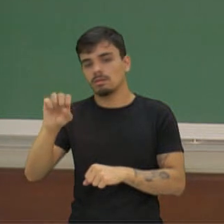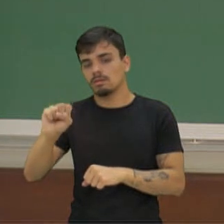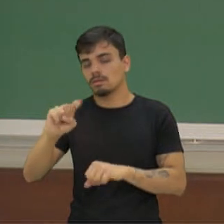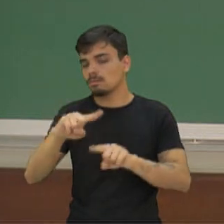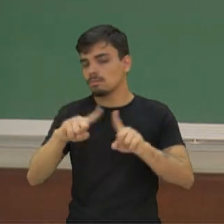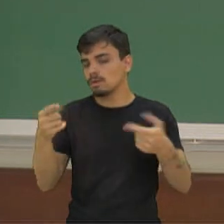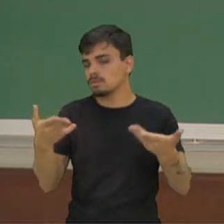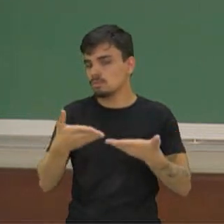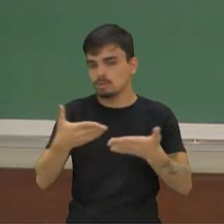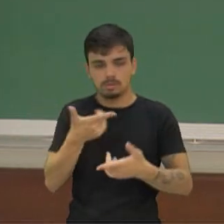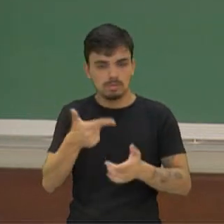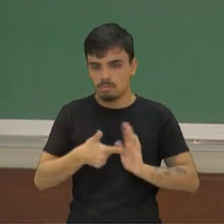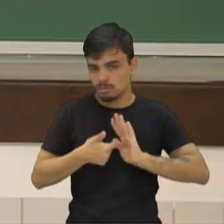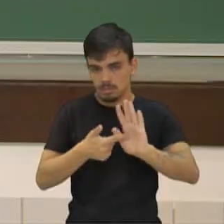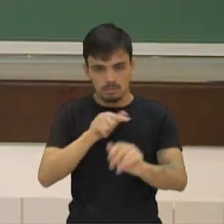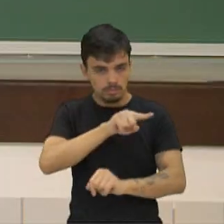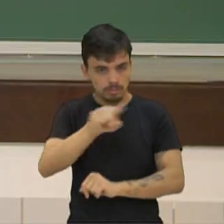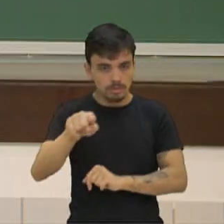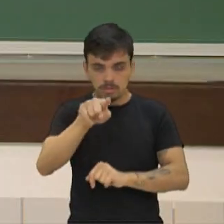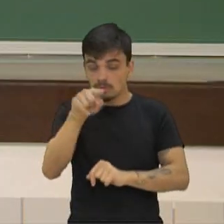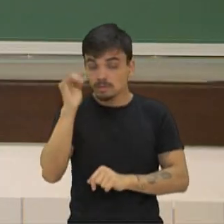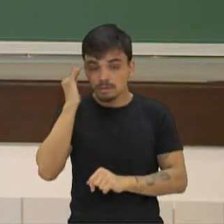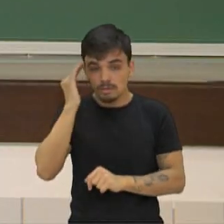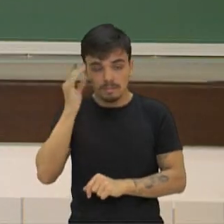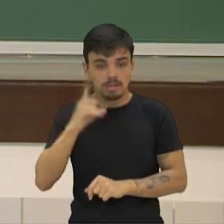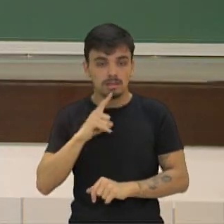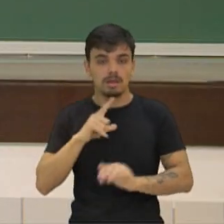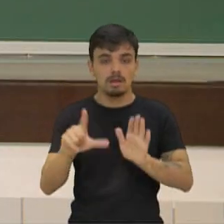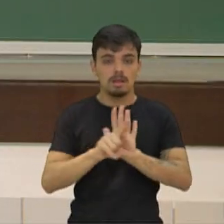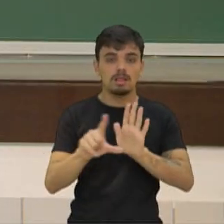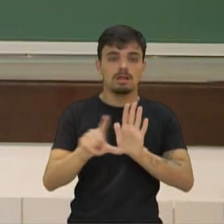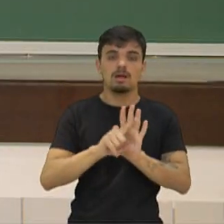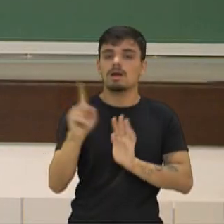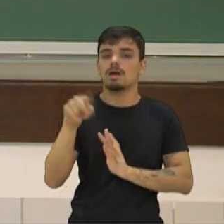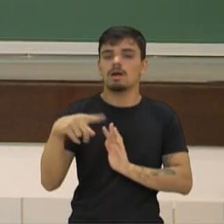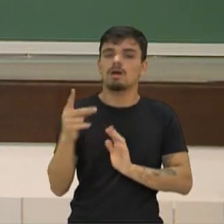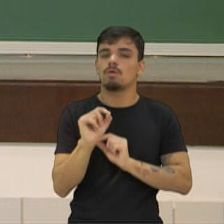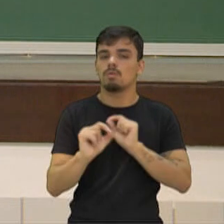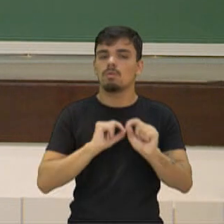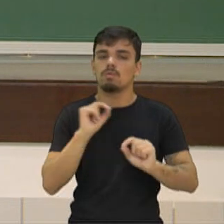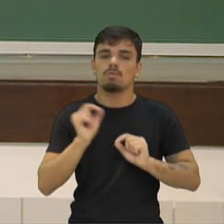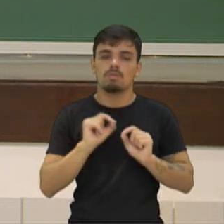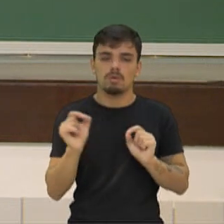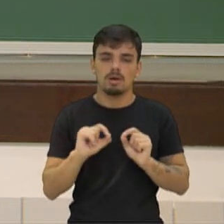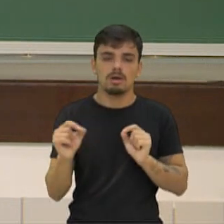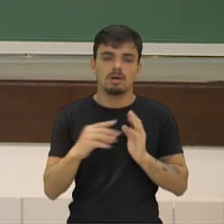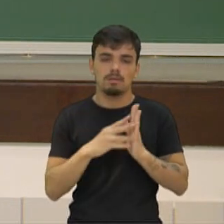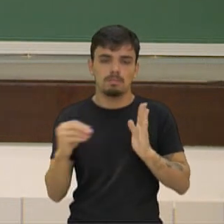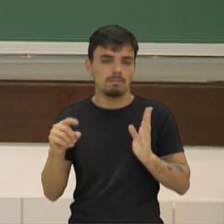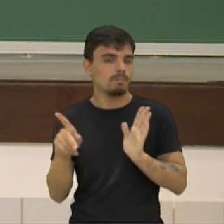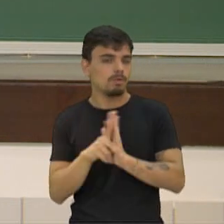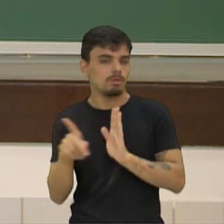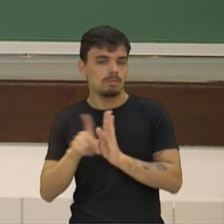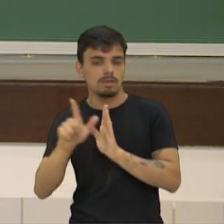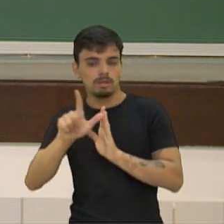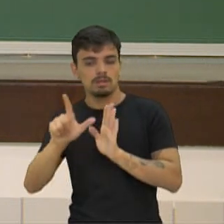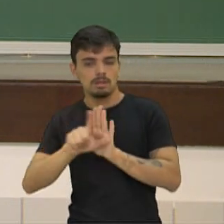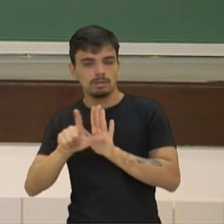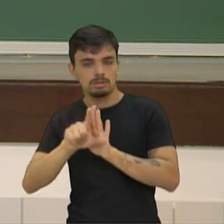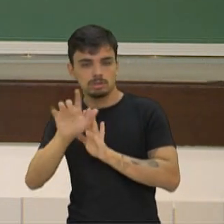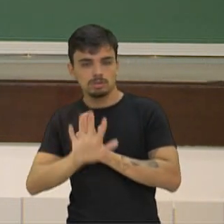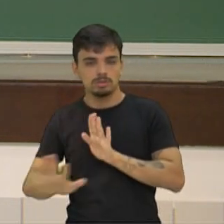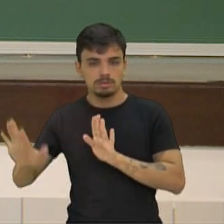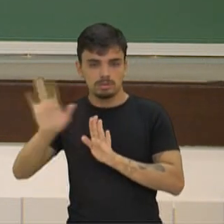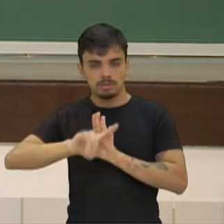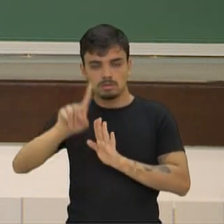esse ponto aqui nessa aula. Só para vocês saberem que essas leis, na verdade, são derivadas de uma lei mais geral, que